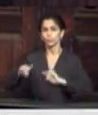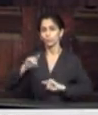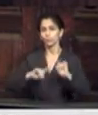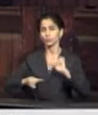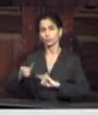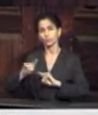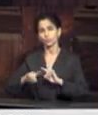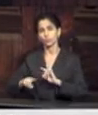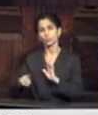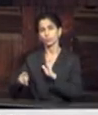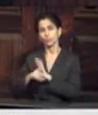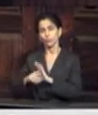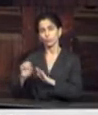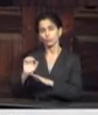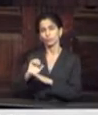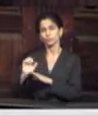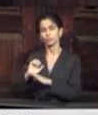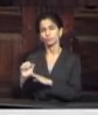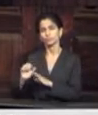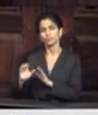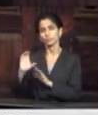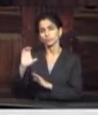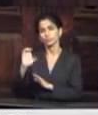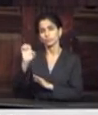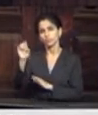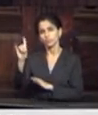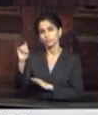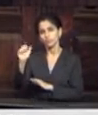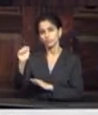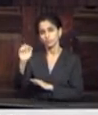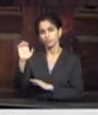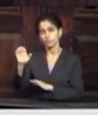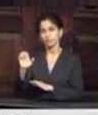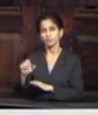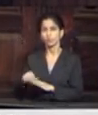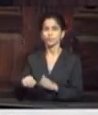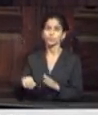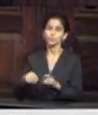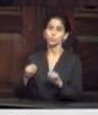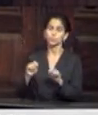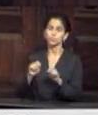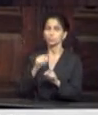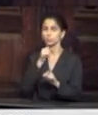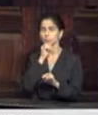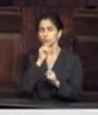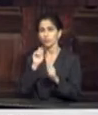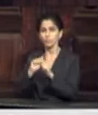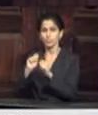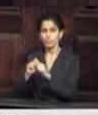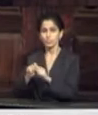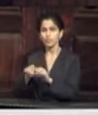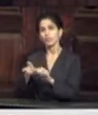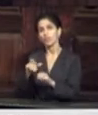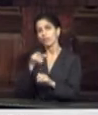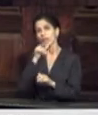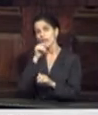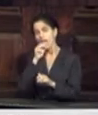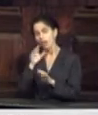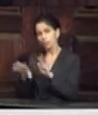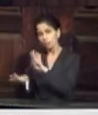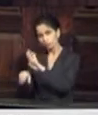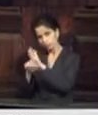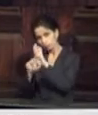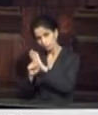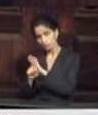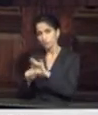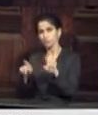acionário do Estado através da SEDAI. Falo aqui das atividades de produção, das atividades de tratamento e das